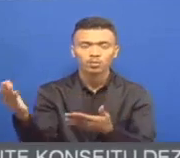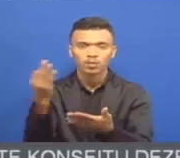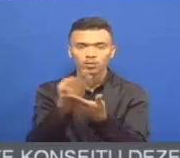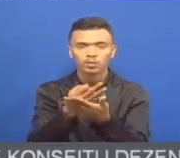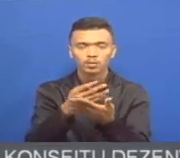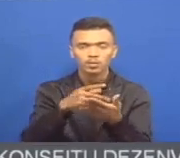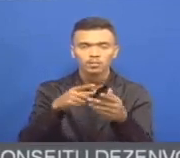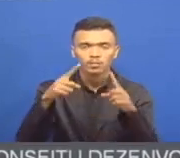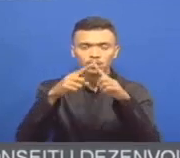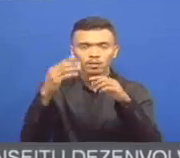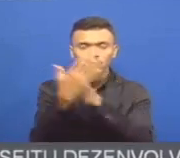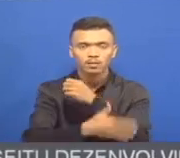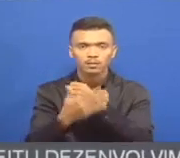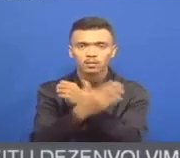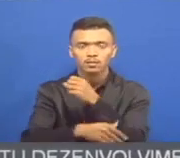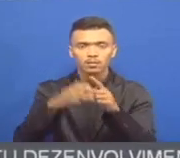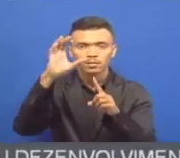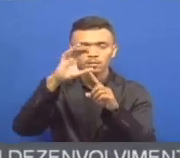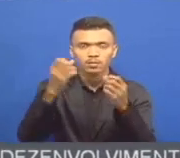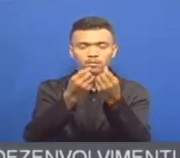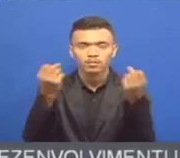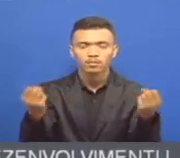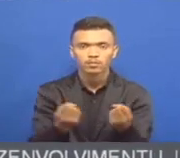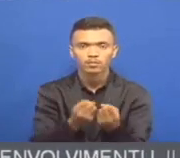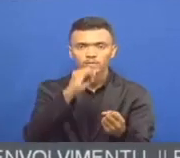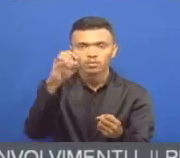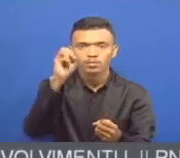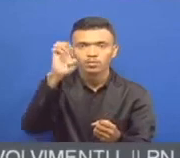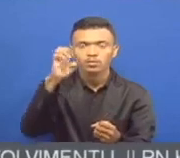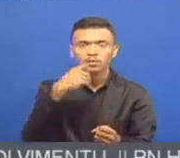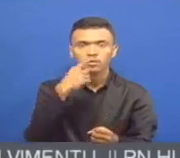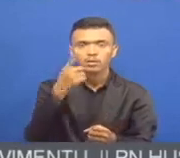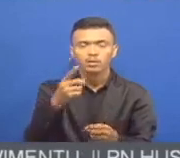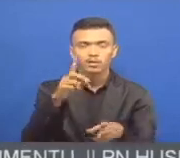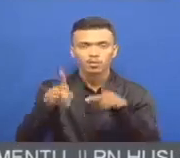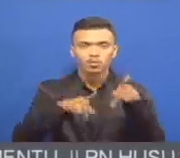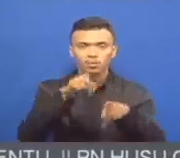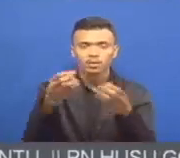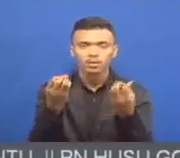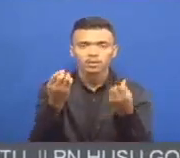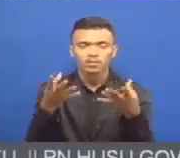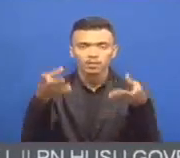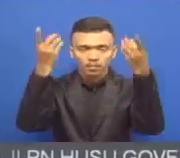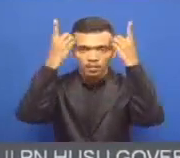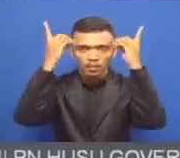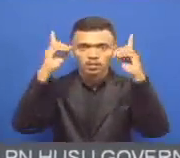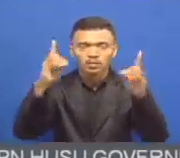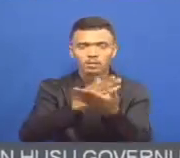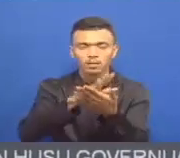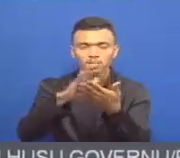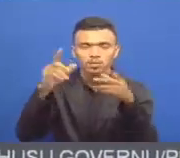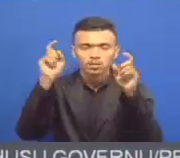nação. Chefe Suco Beluli Cleten, Quintino José Amaral reconhece. E a comunidade Barak mag decide só se